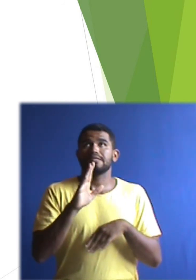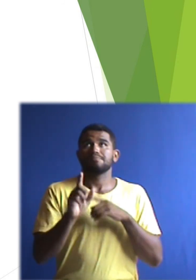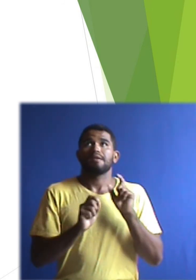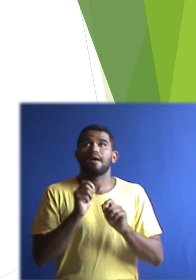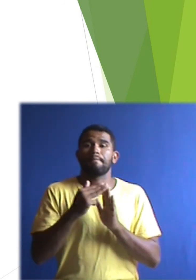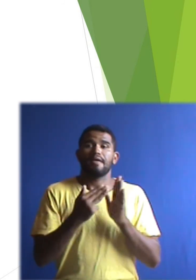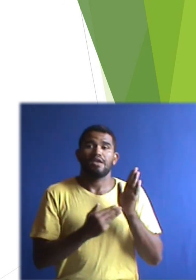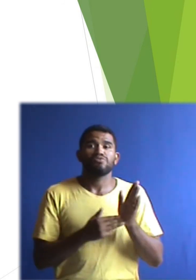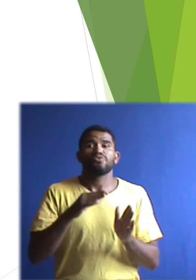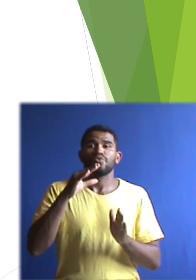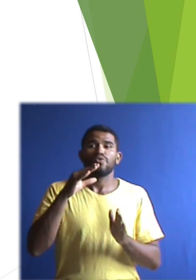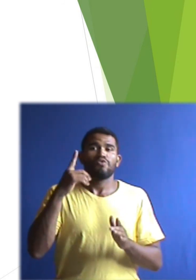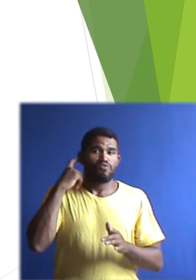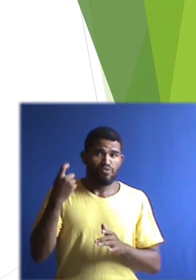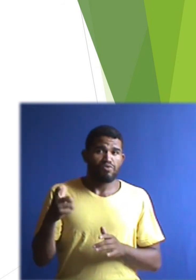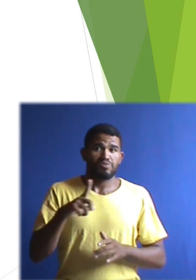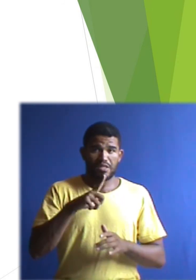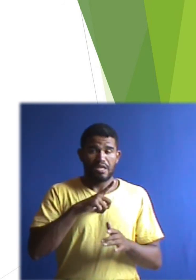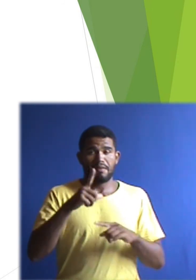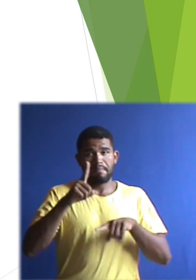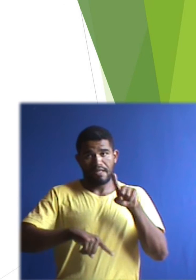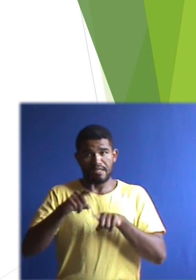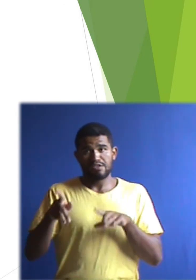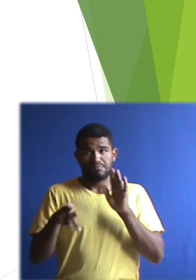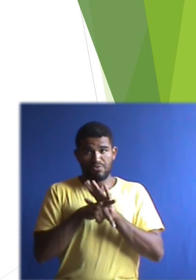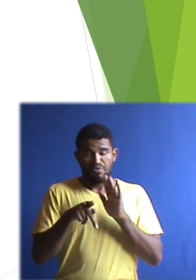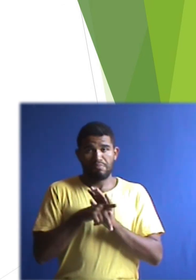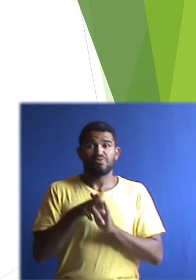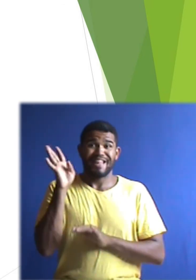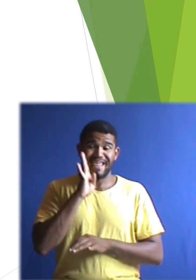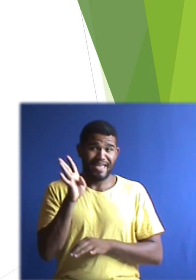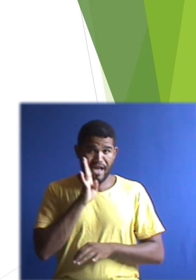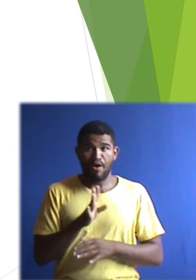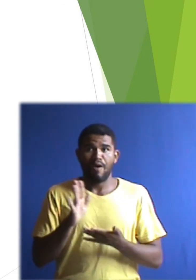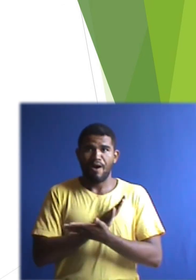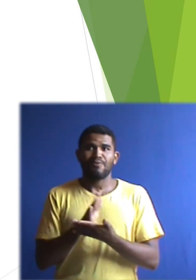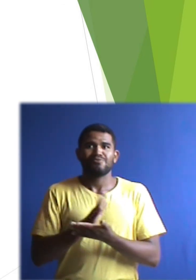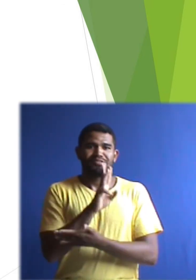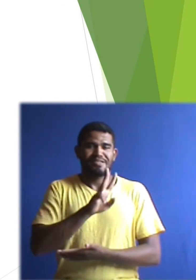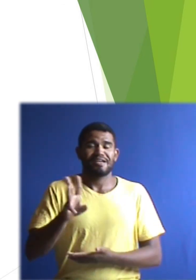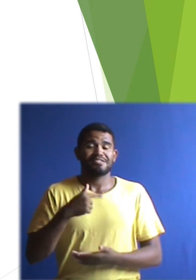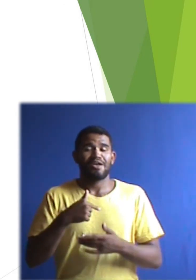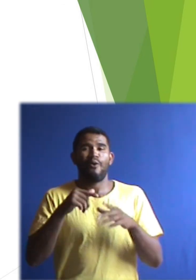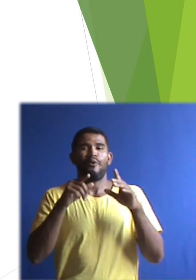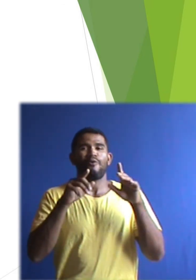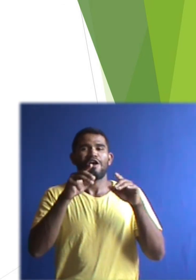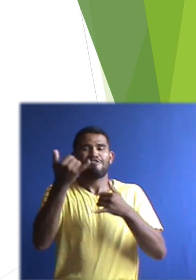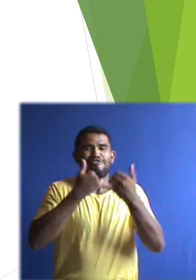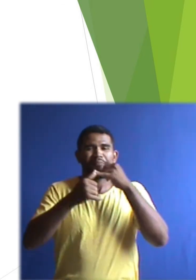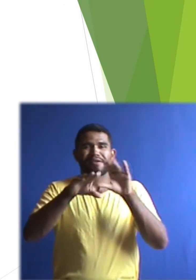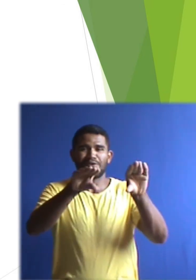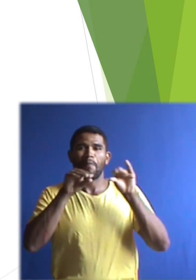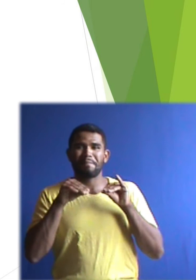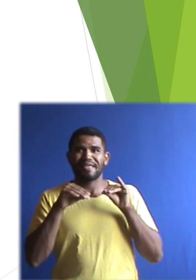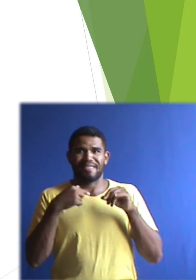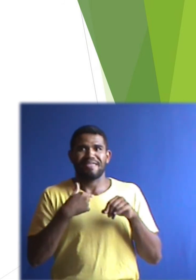o método fônico mesmo. Eles têm uns materiais sobre o método fônico bem legais. Inclusive foi um dos sites que eu peguei, um dos e-books de leitura